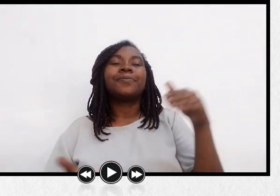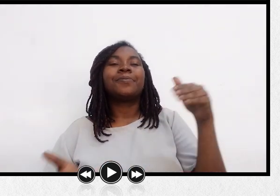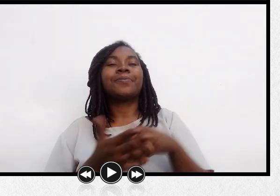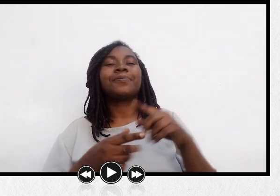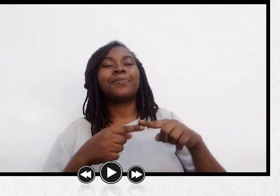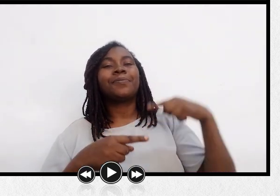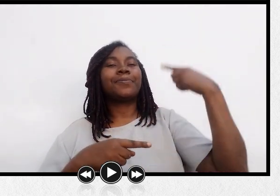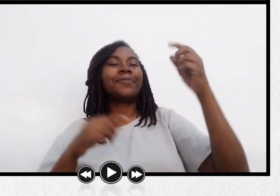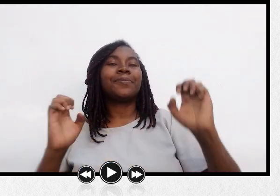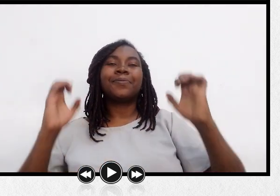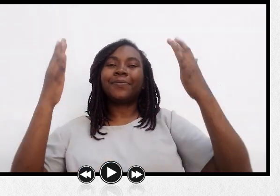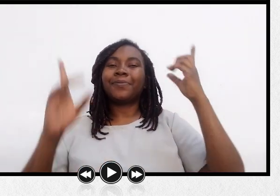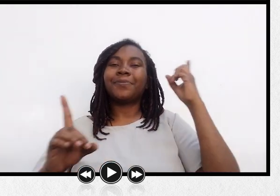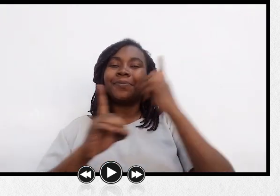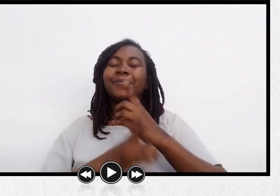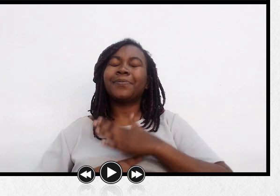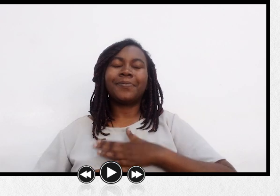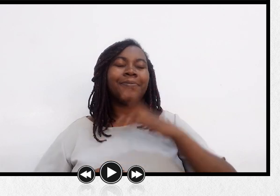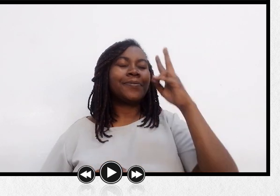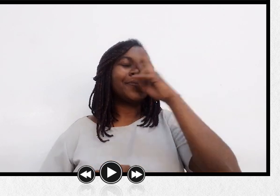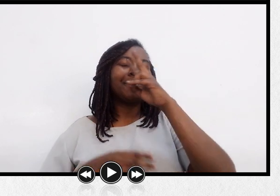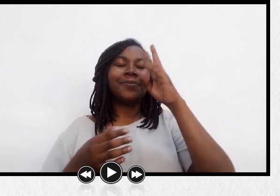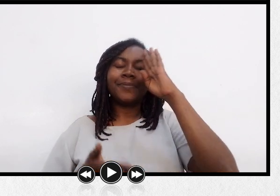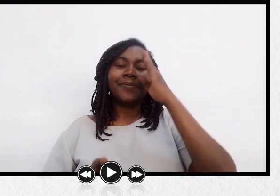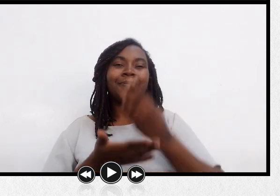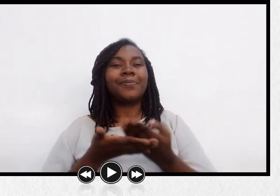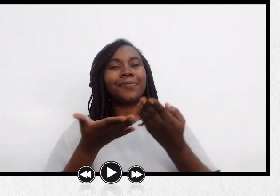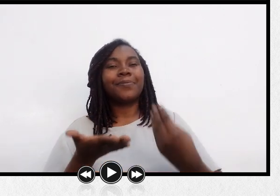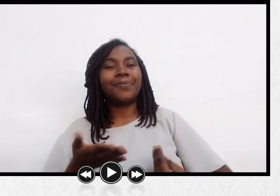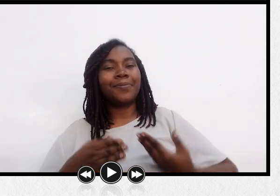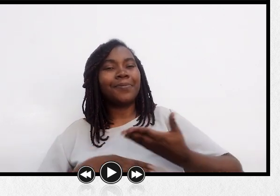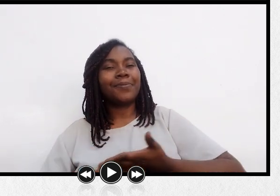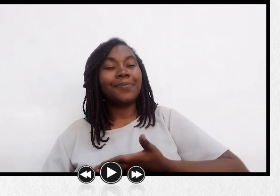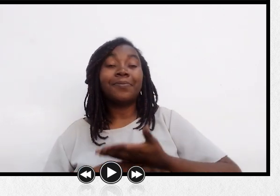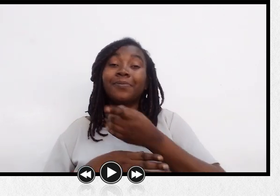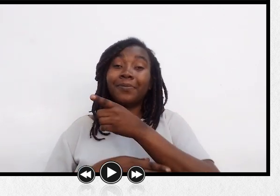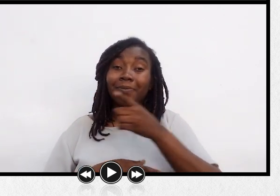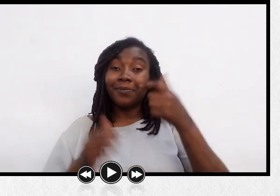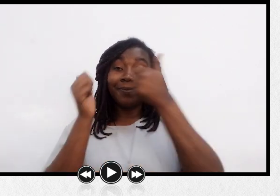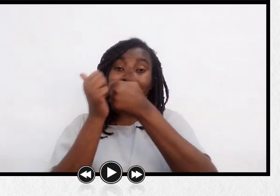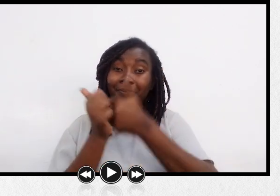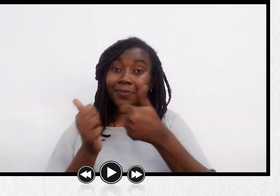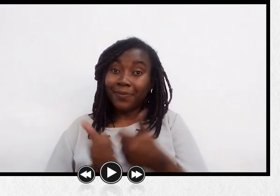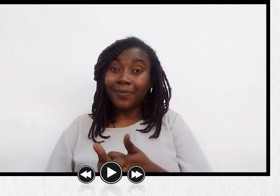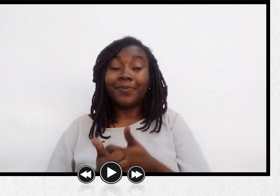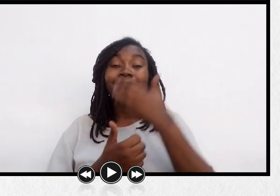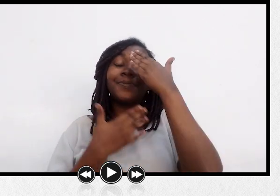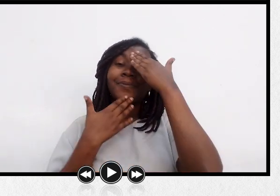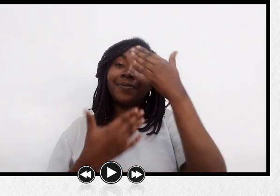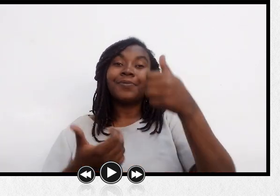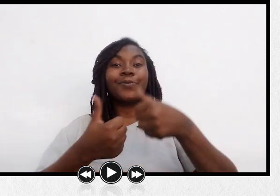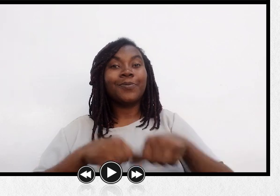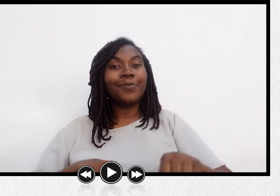próximo evento, um próximo encontro, será um grande prazer contar com sua presença. E para aqueles que aqui nos acompanham, né? Agradecemos por estarem